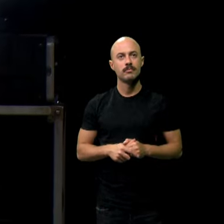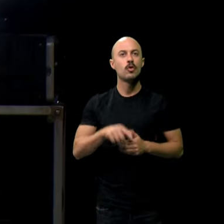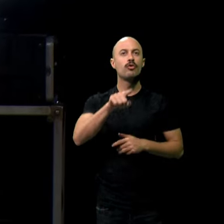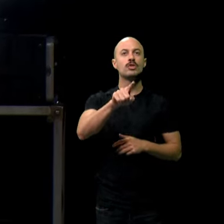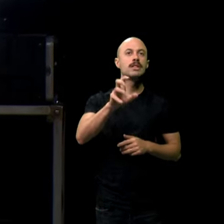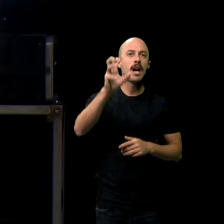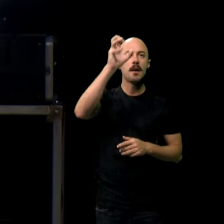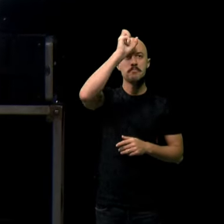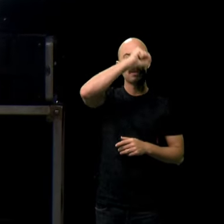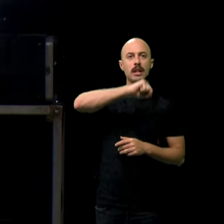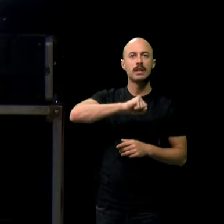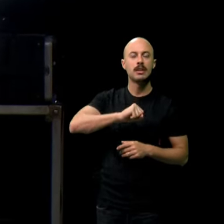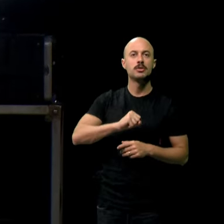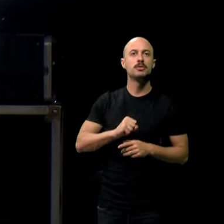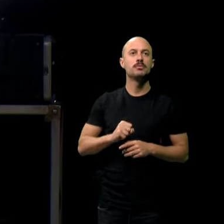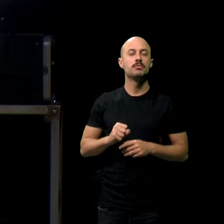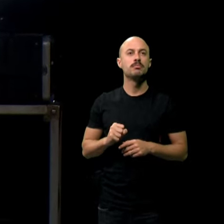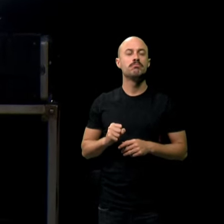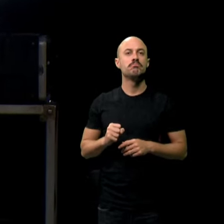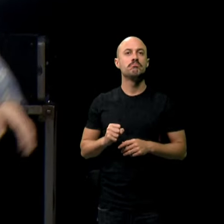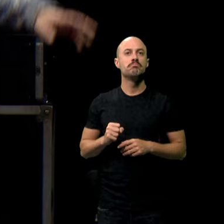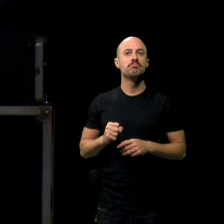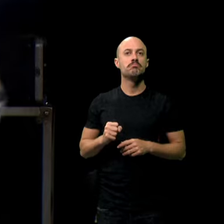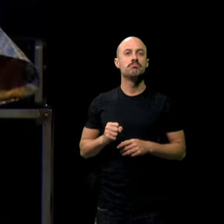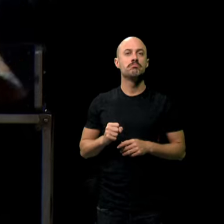14 com 40, 15 minutos de línguas.